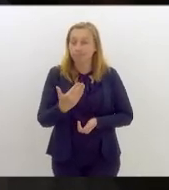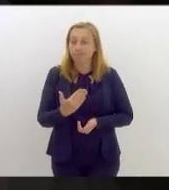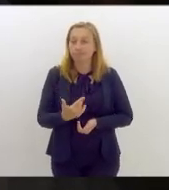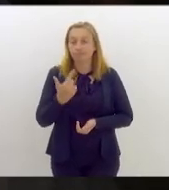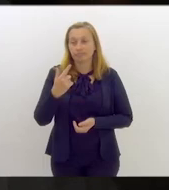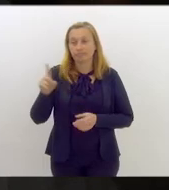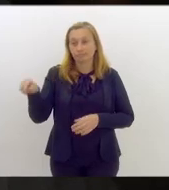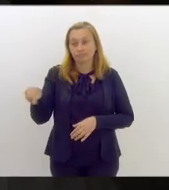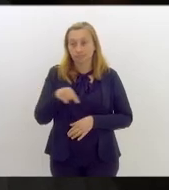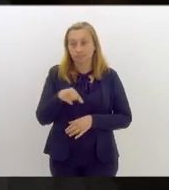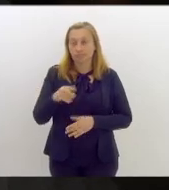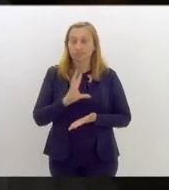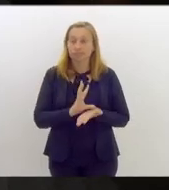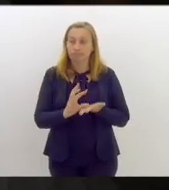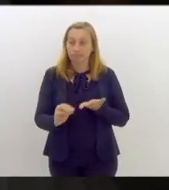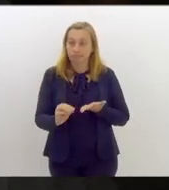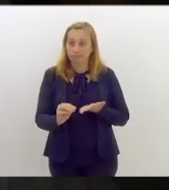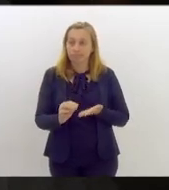vir à pauta,